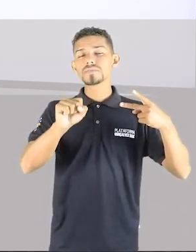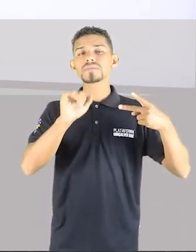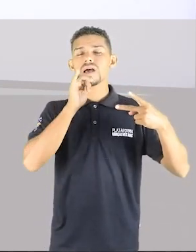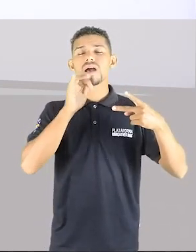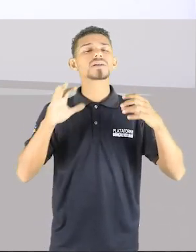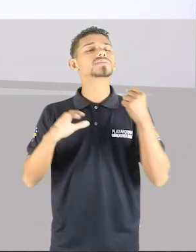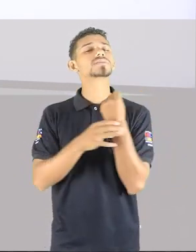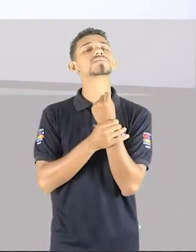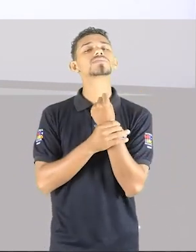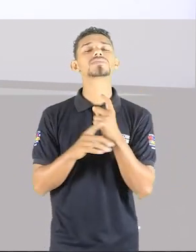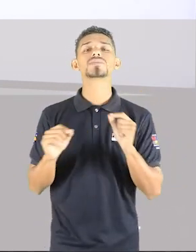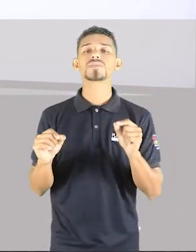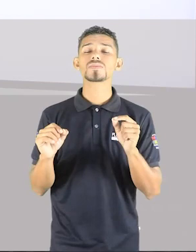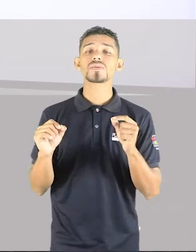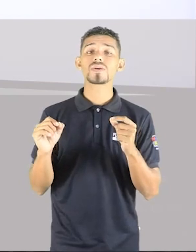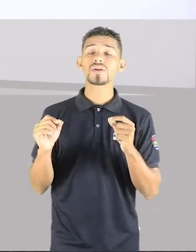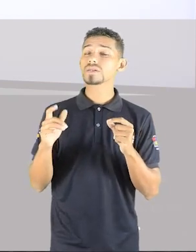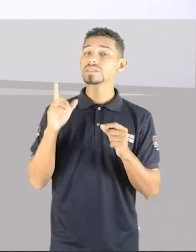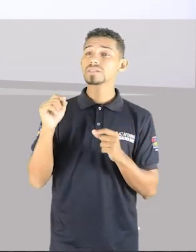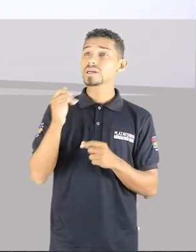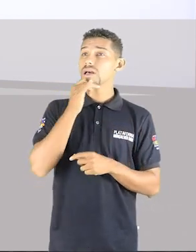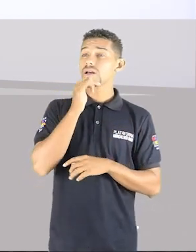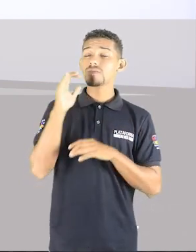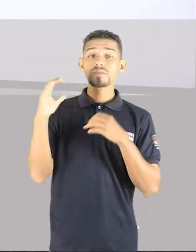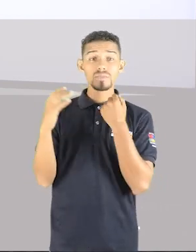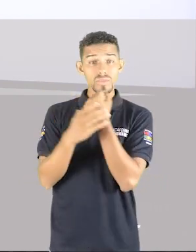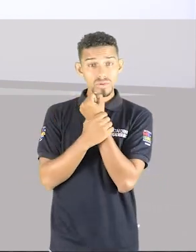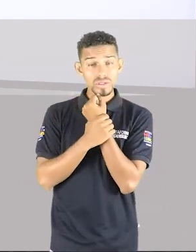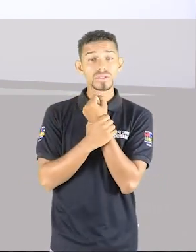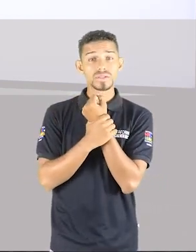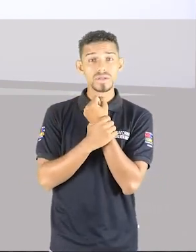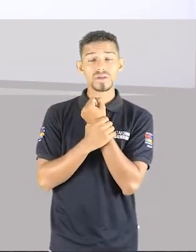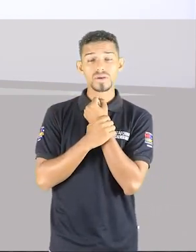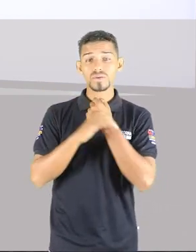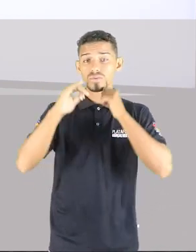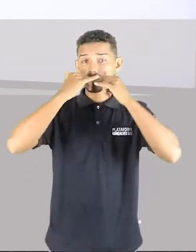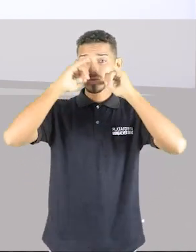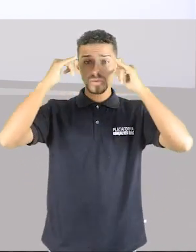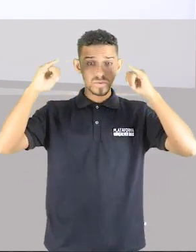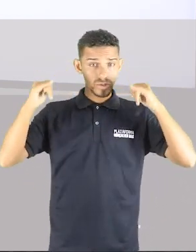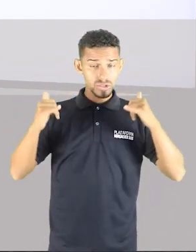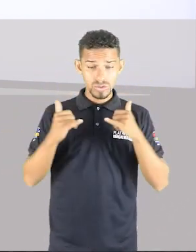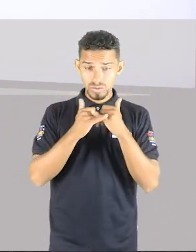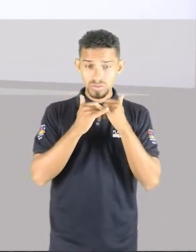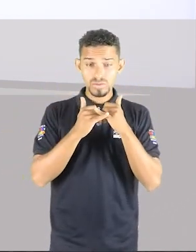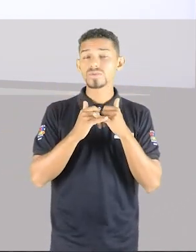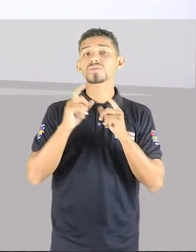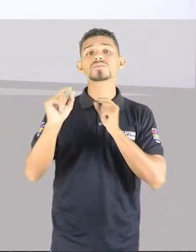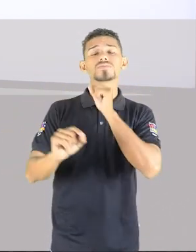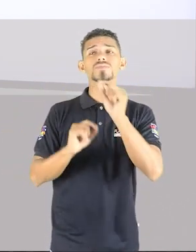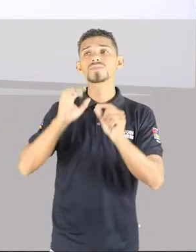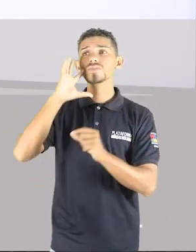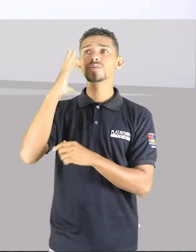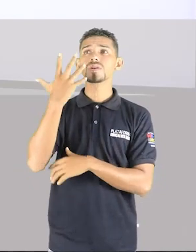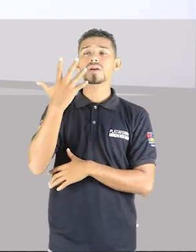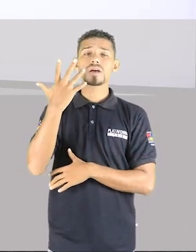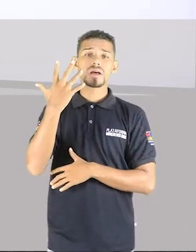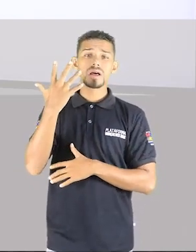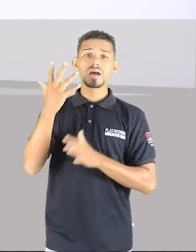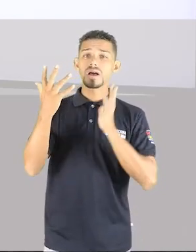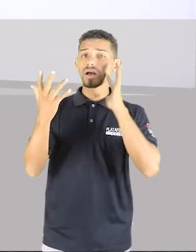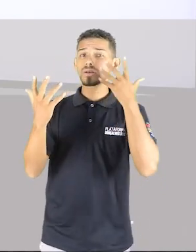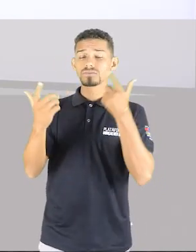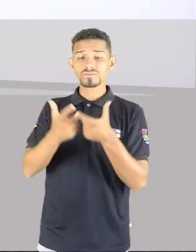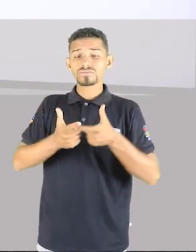segurança que tem a função de proteger o circuito em virtude de uma